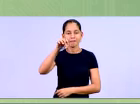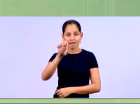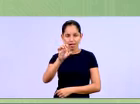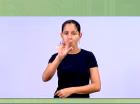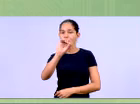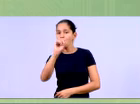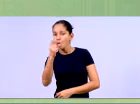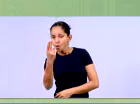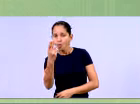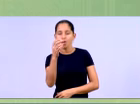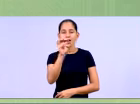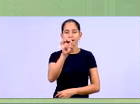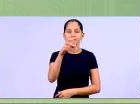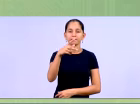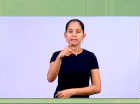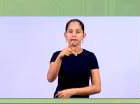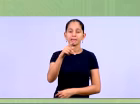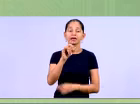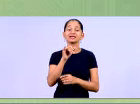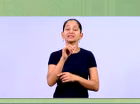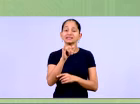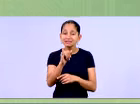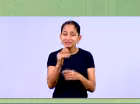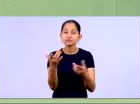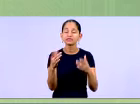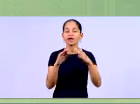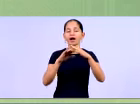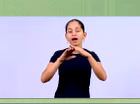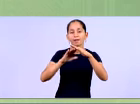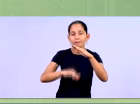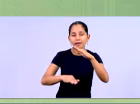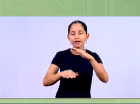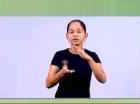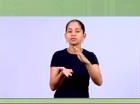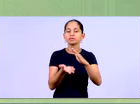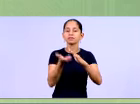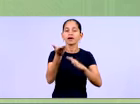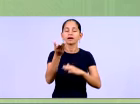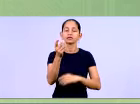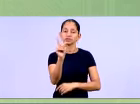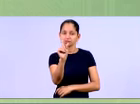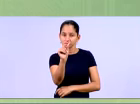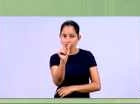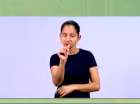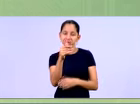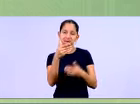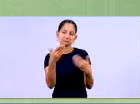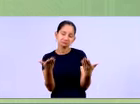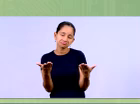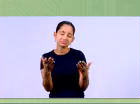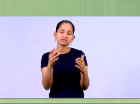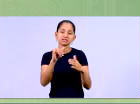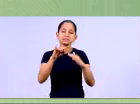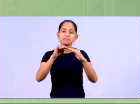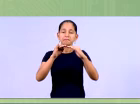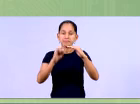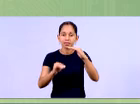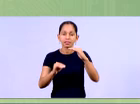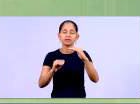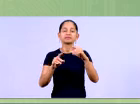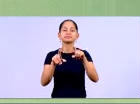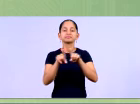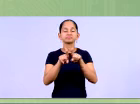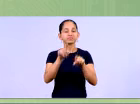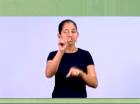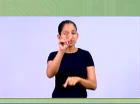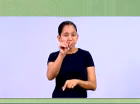EPP, ainda que ela fique abaixo, ou ainda que ela fique menor do que